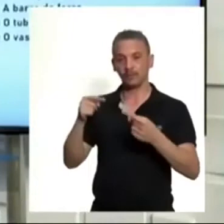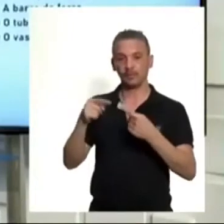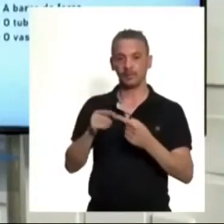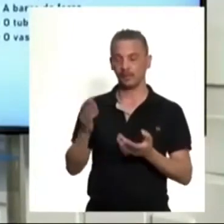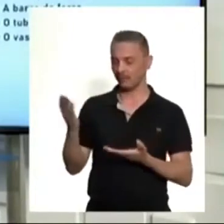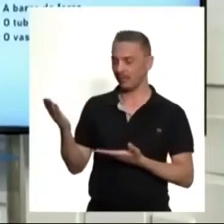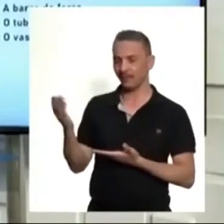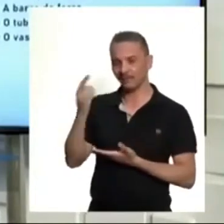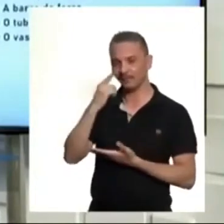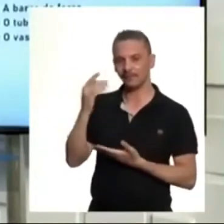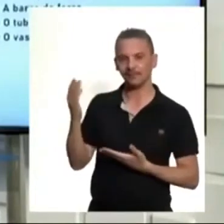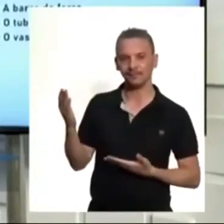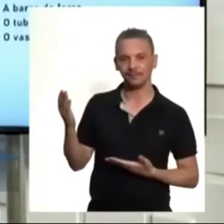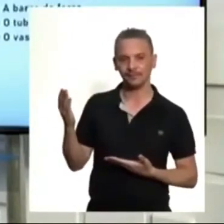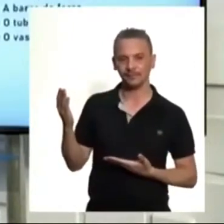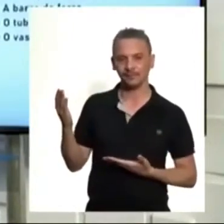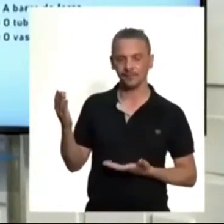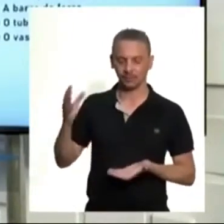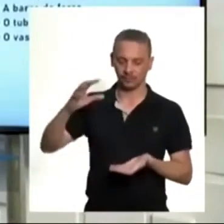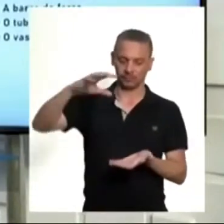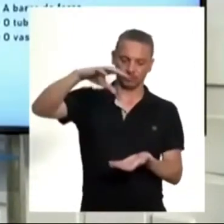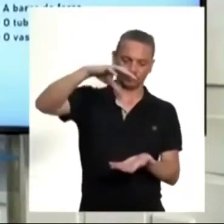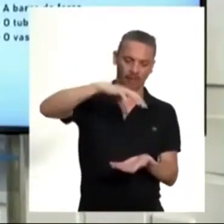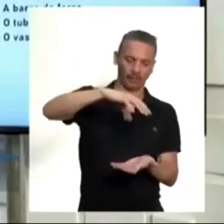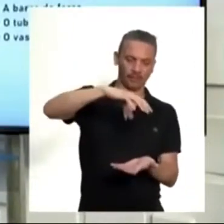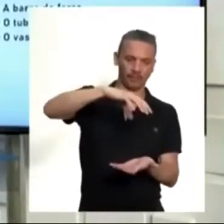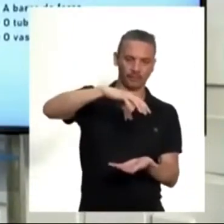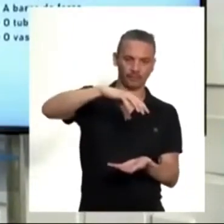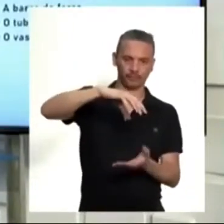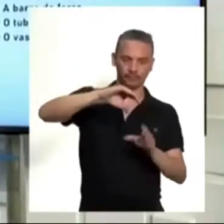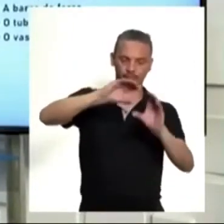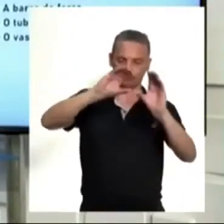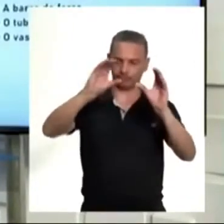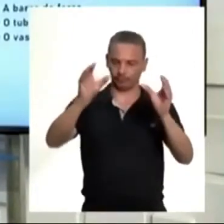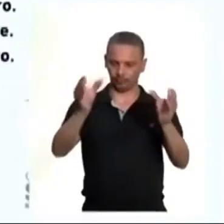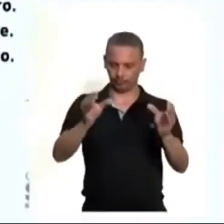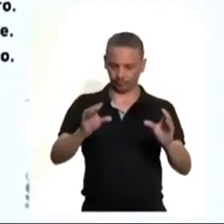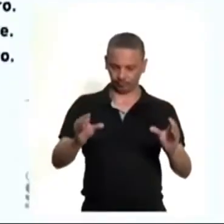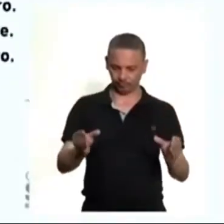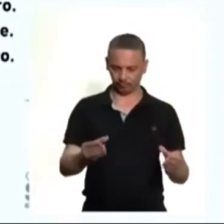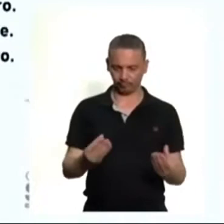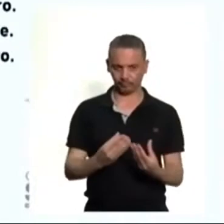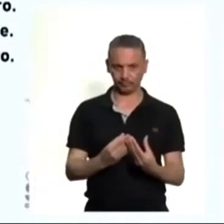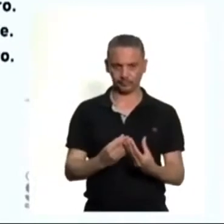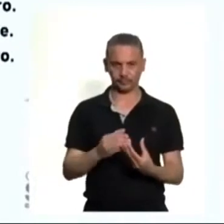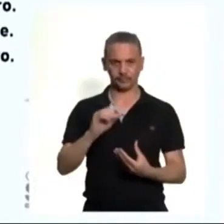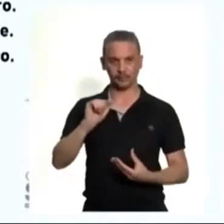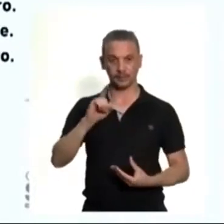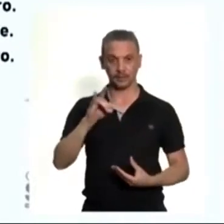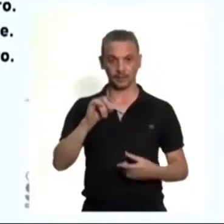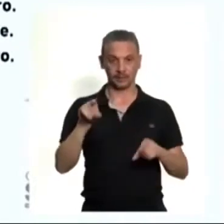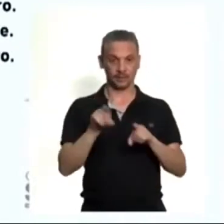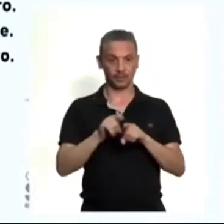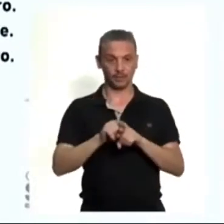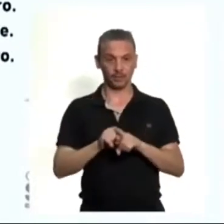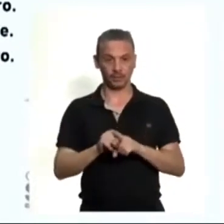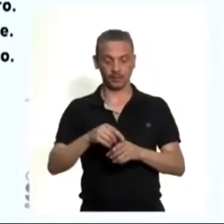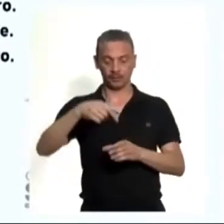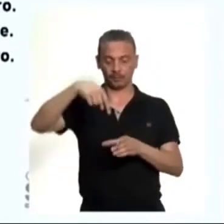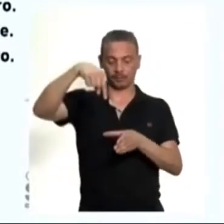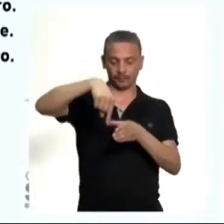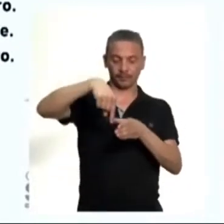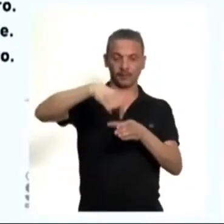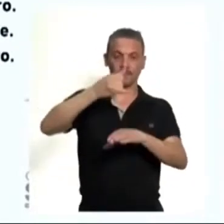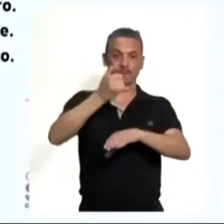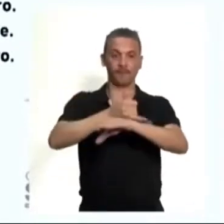monta, gente, ó, uma tampa de betume, um vestígio de ácido aqui, né, a atuação de um ácido, nós temos aqui uma barrinha de ferro e um